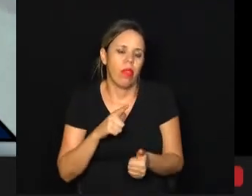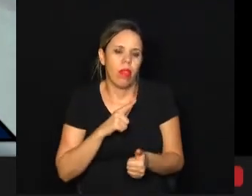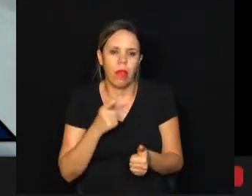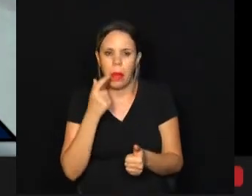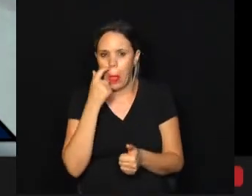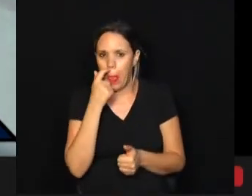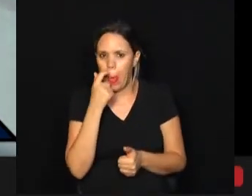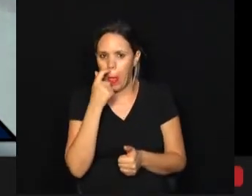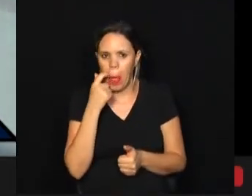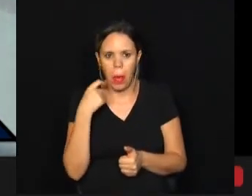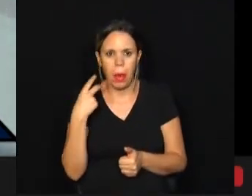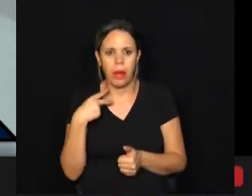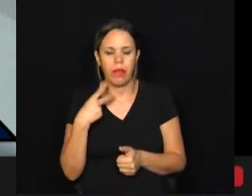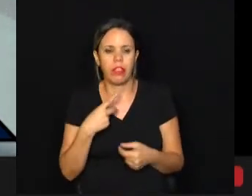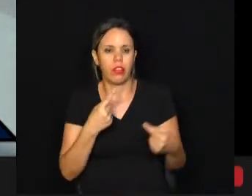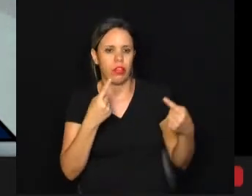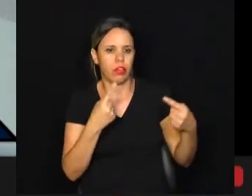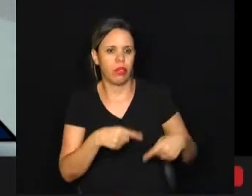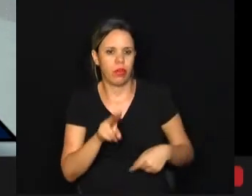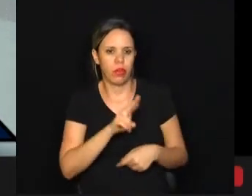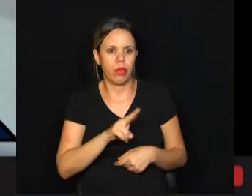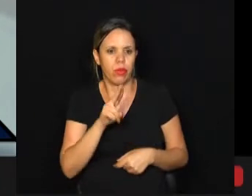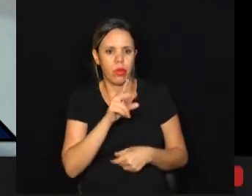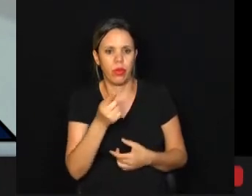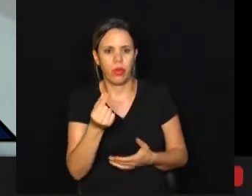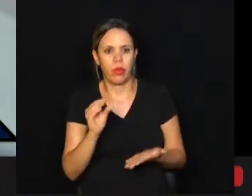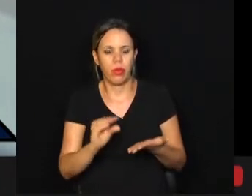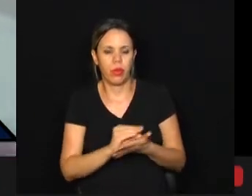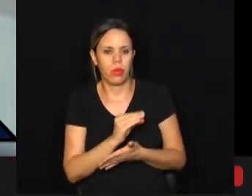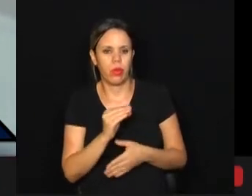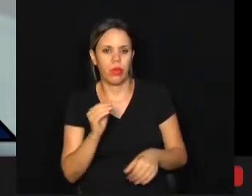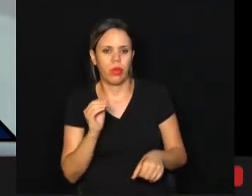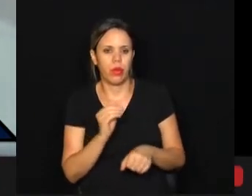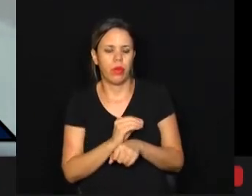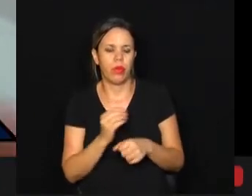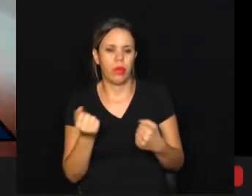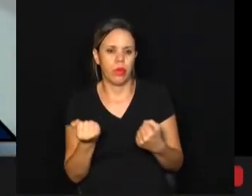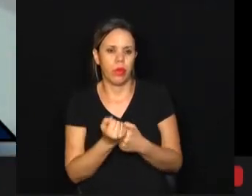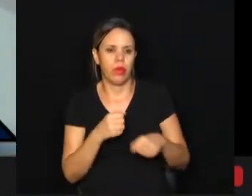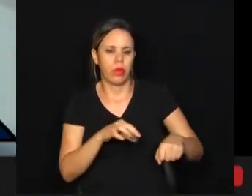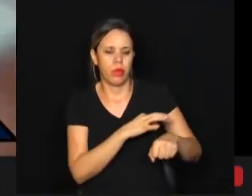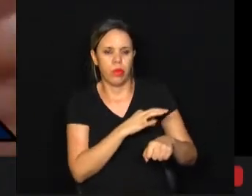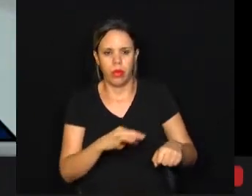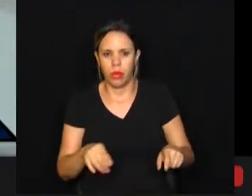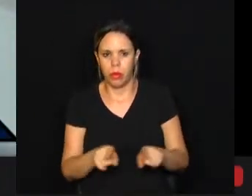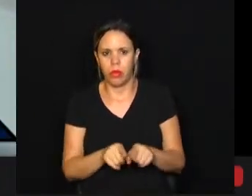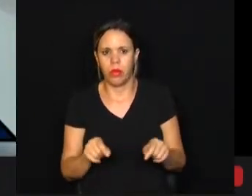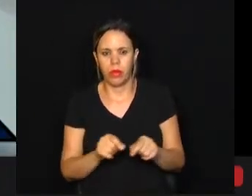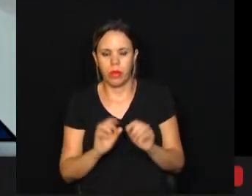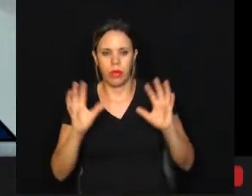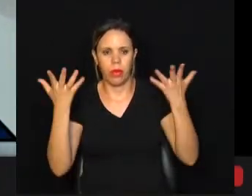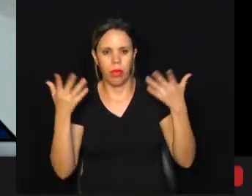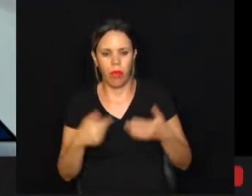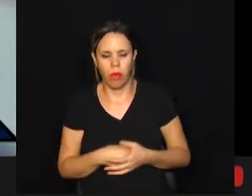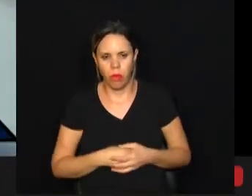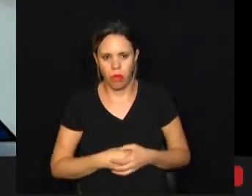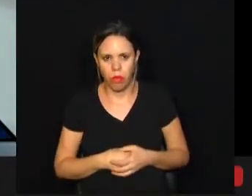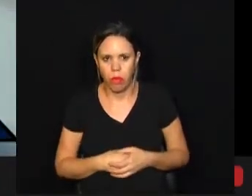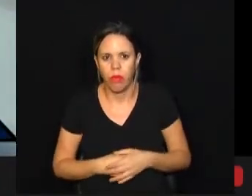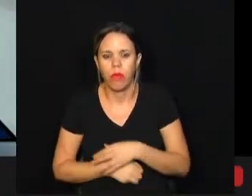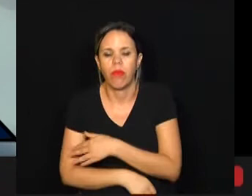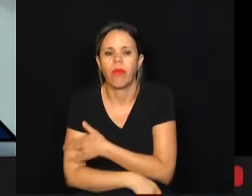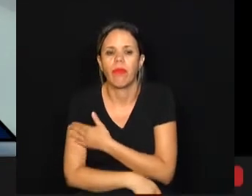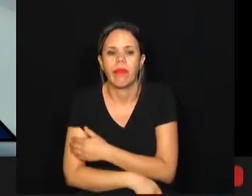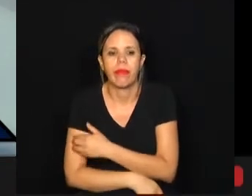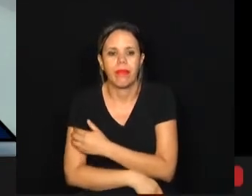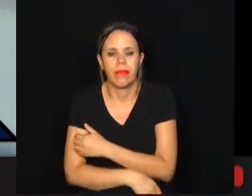manifestação do vereador contrário à utilização de uma verba de patrocínio da Sinfônica para fazer um evento aí com